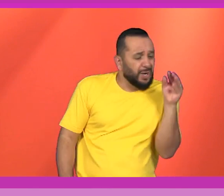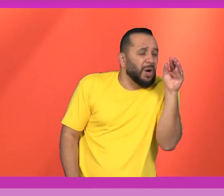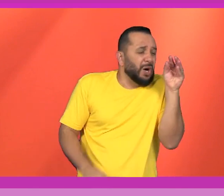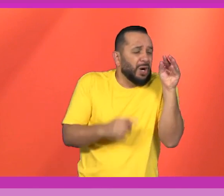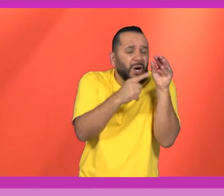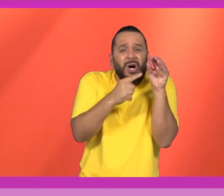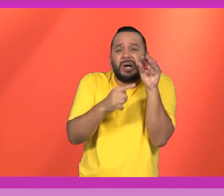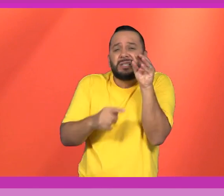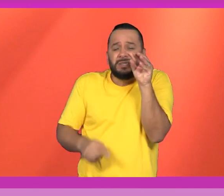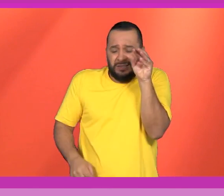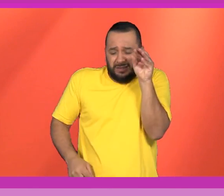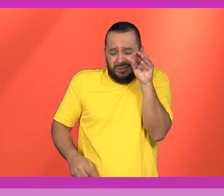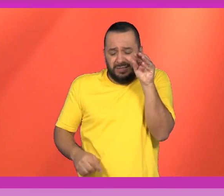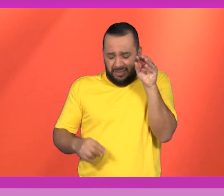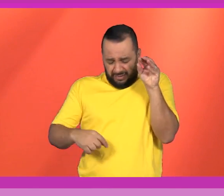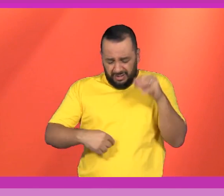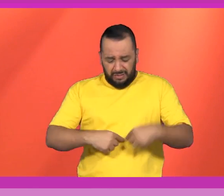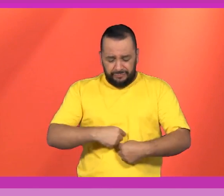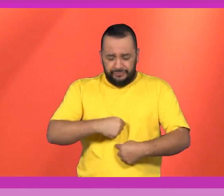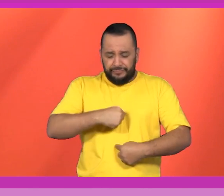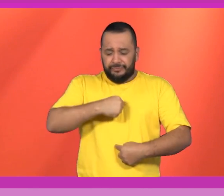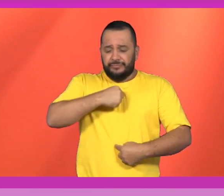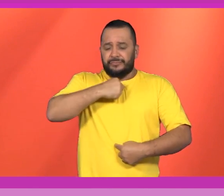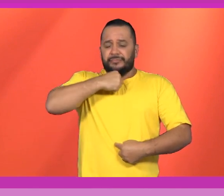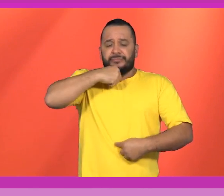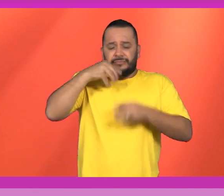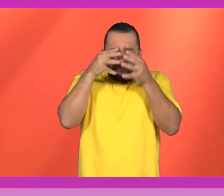rosa pôs-se a chorar.